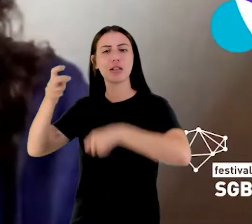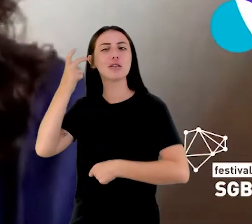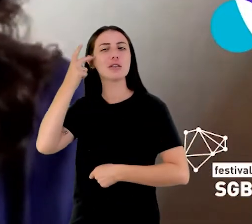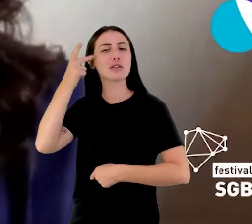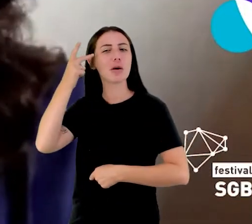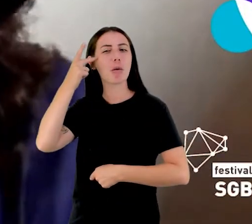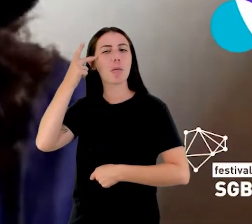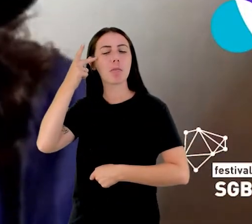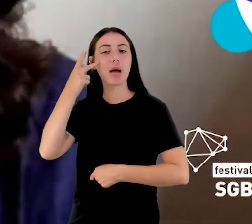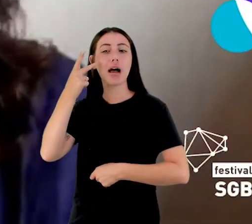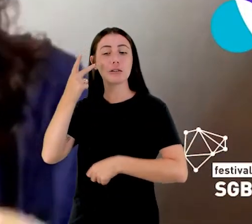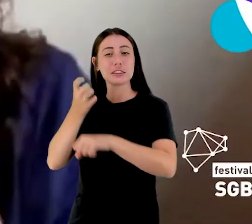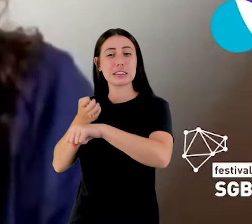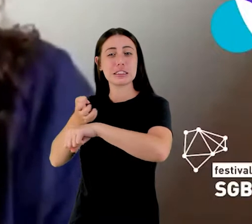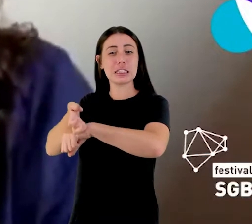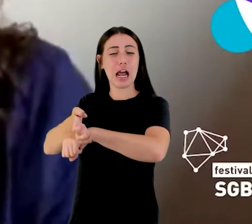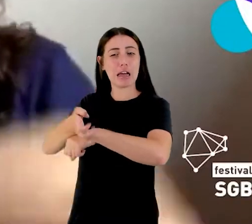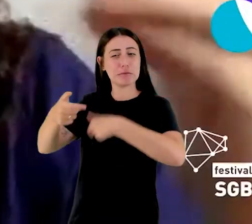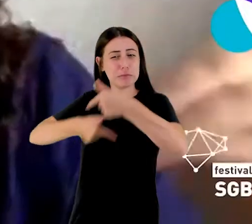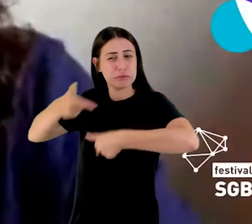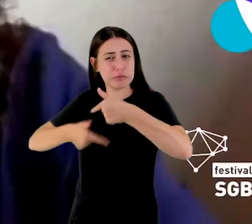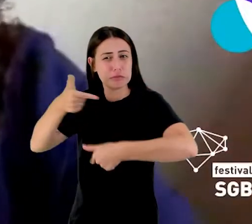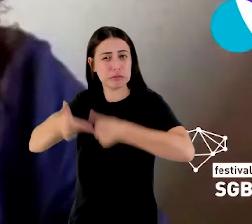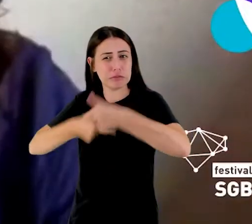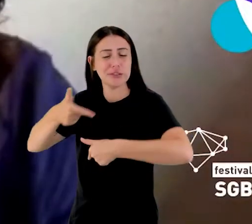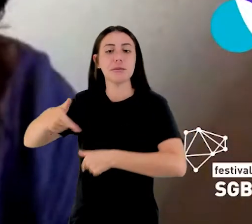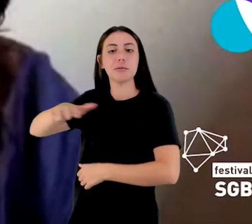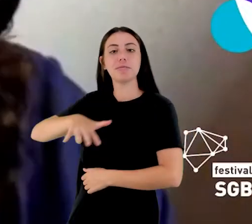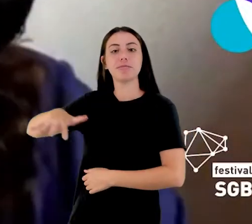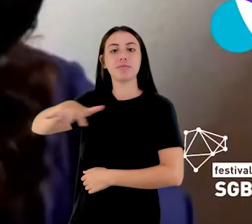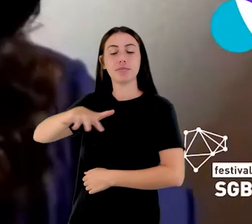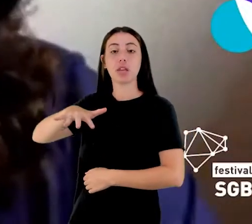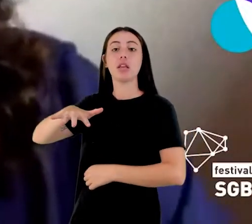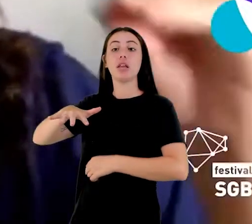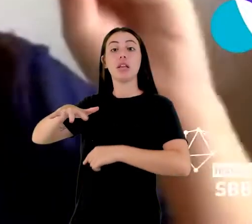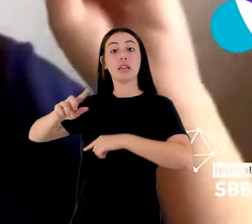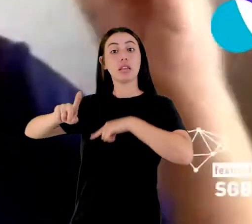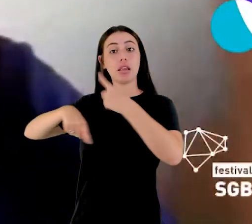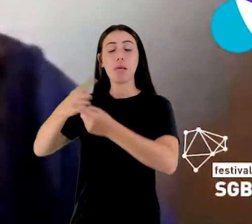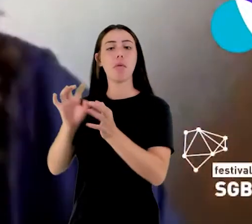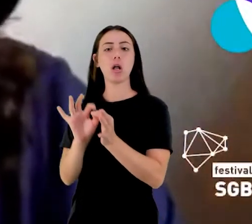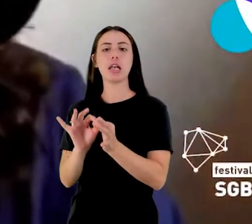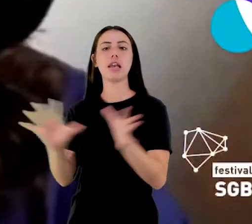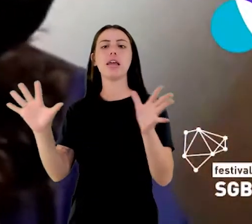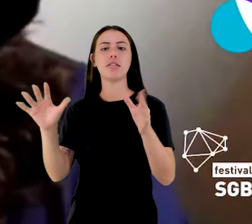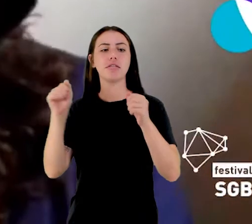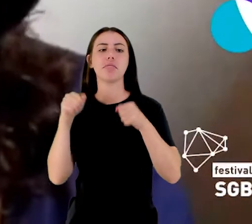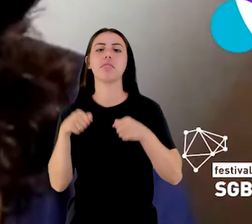que foram escravizados por uma família da elite brasileira, e eles foram para o